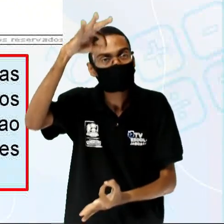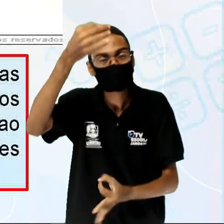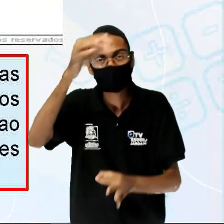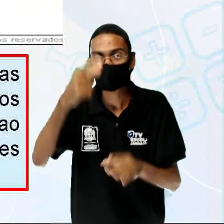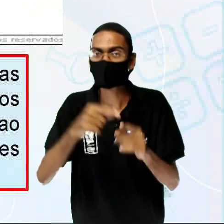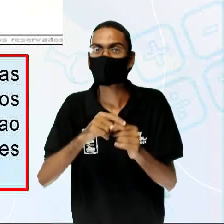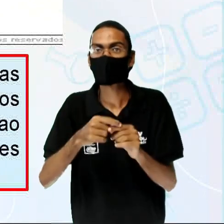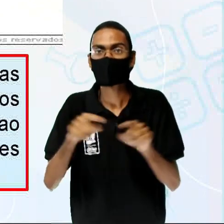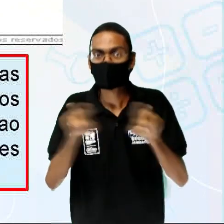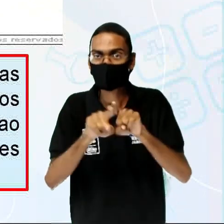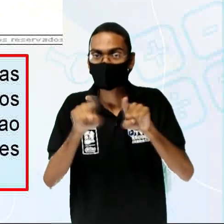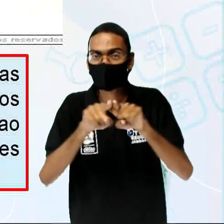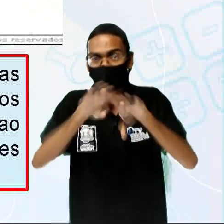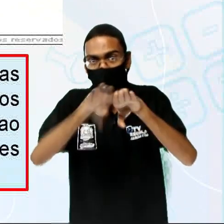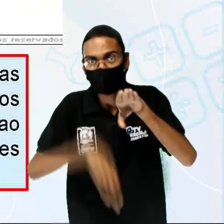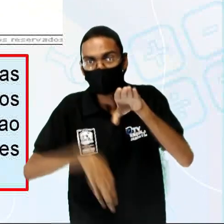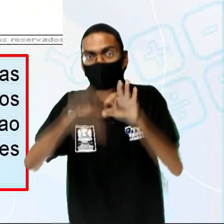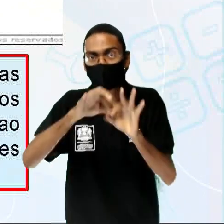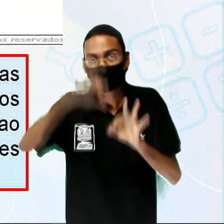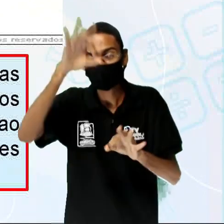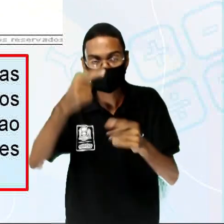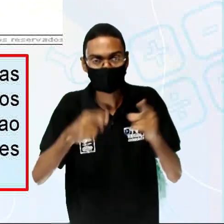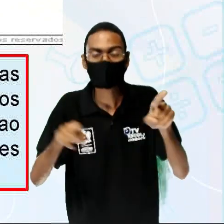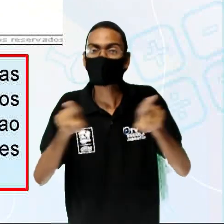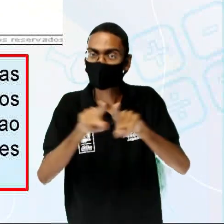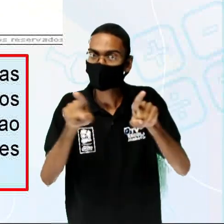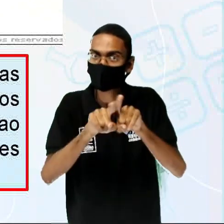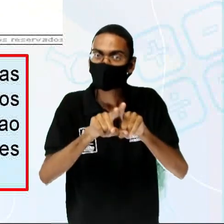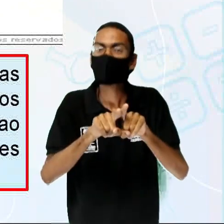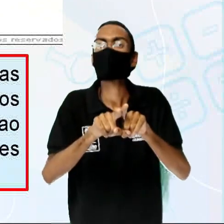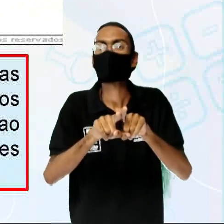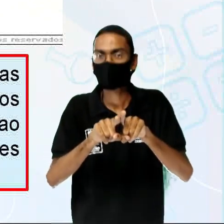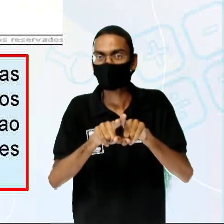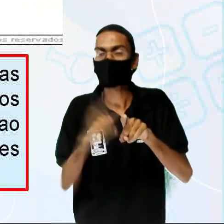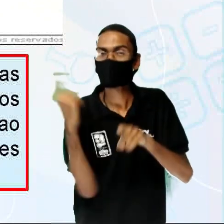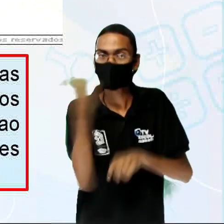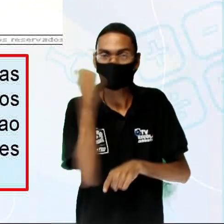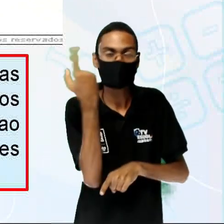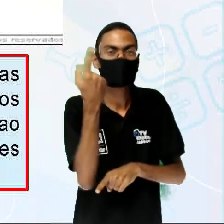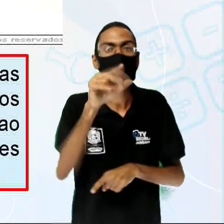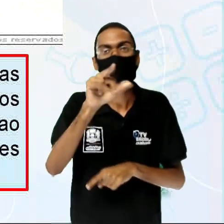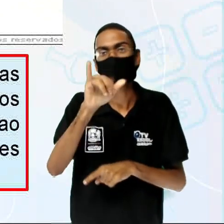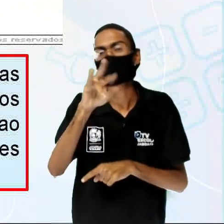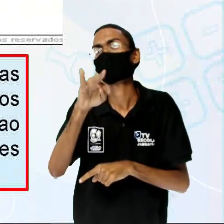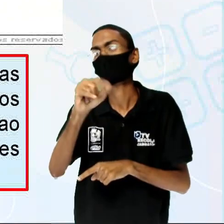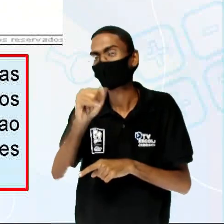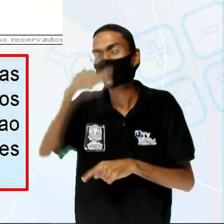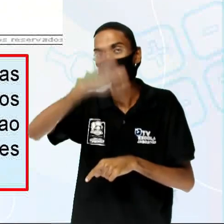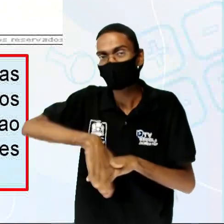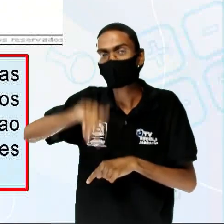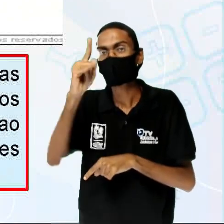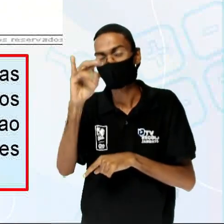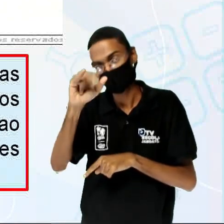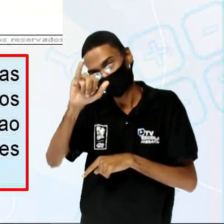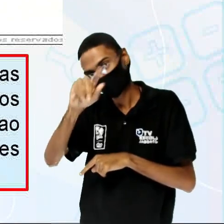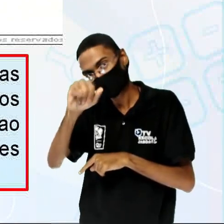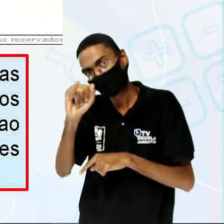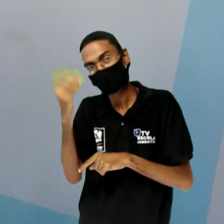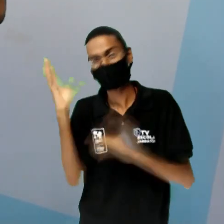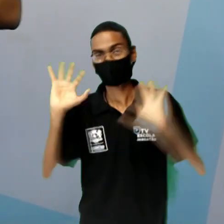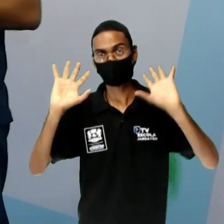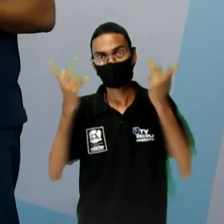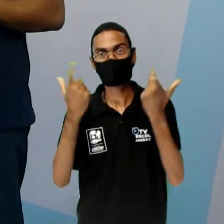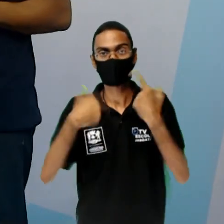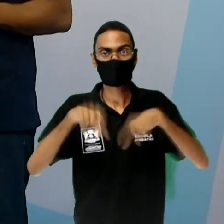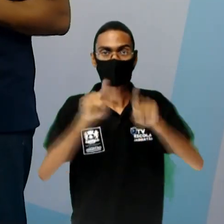latitude. Fato que, associado a outros fatores, explica a diversidade de tipos de clima. Só relembrando que